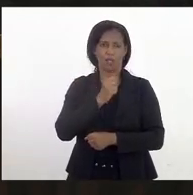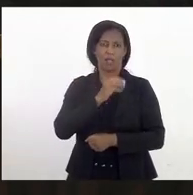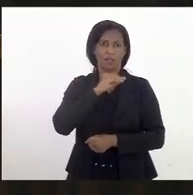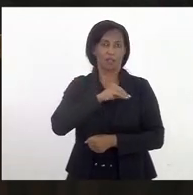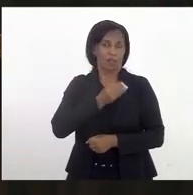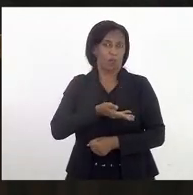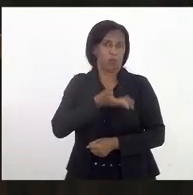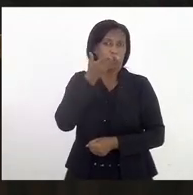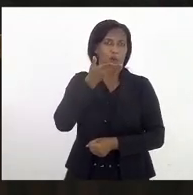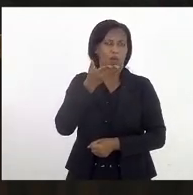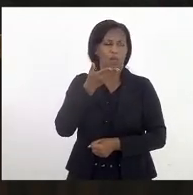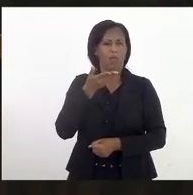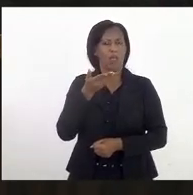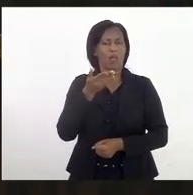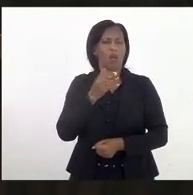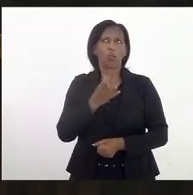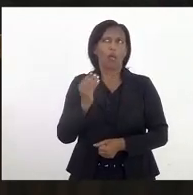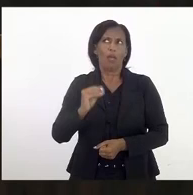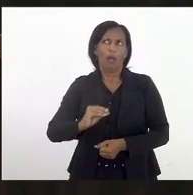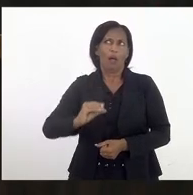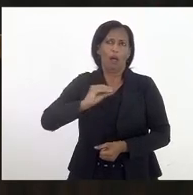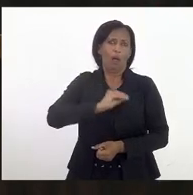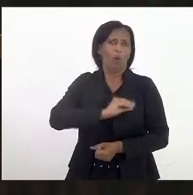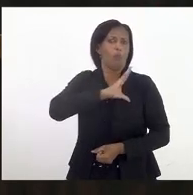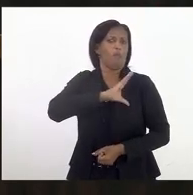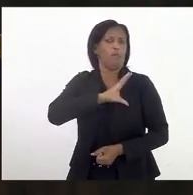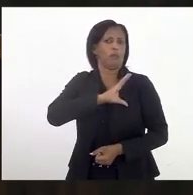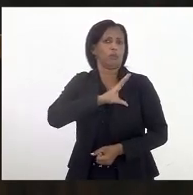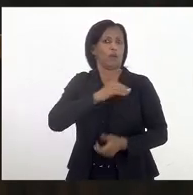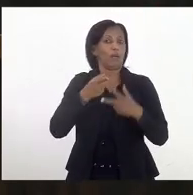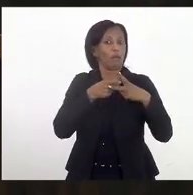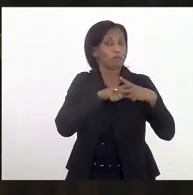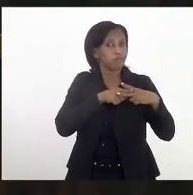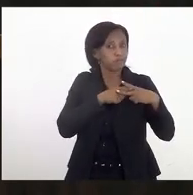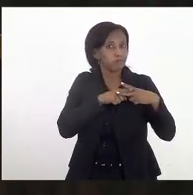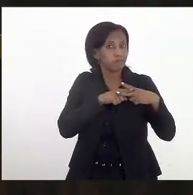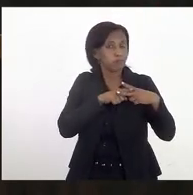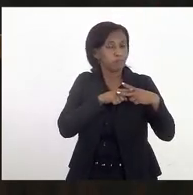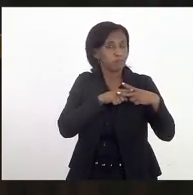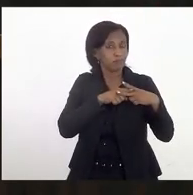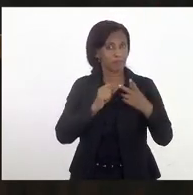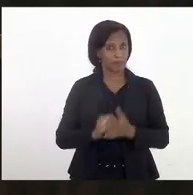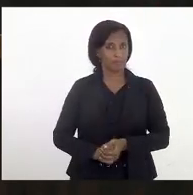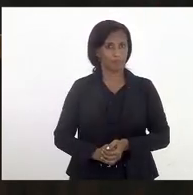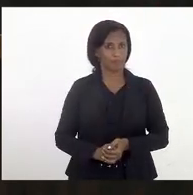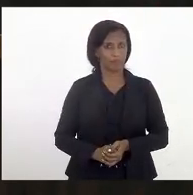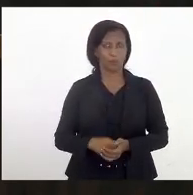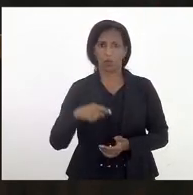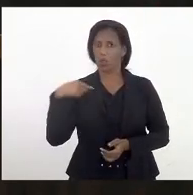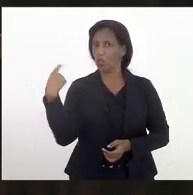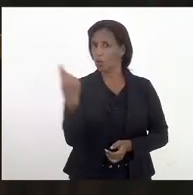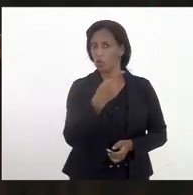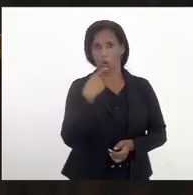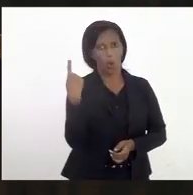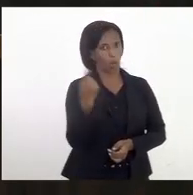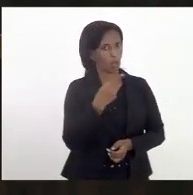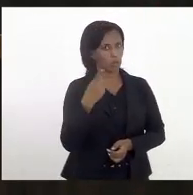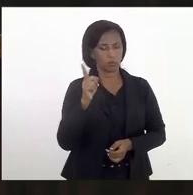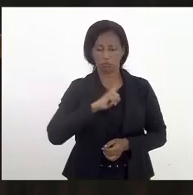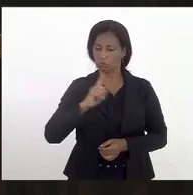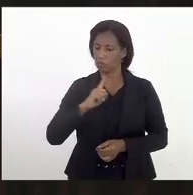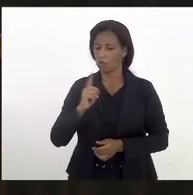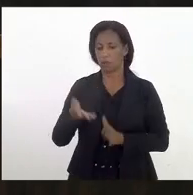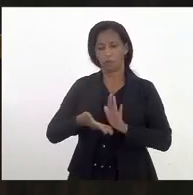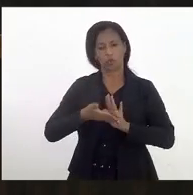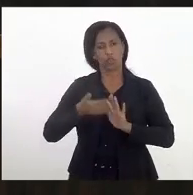e não aumenta a correção na verdade né hoje e nós não vamos retirar direito do servidor